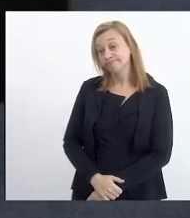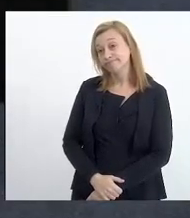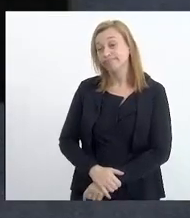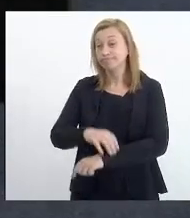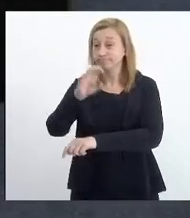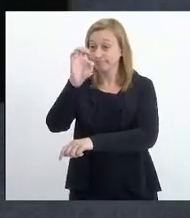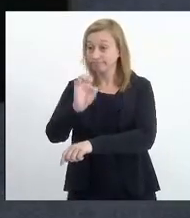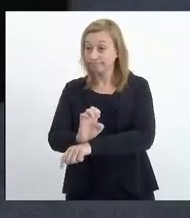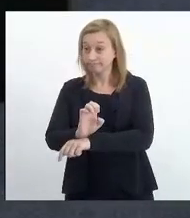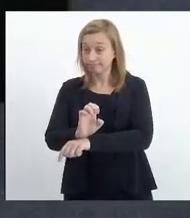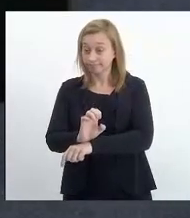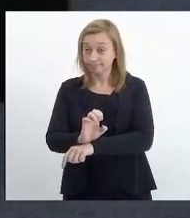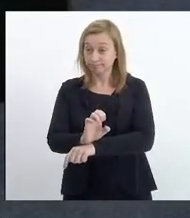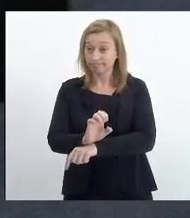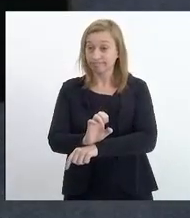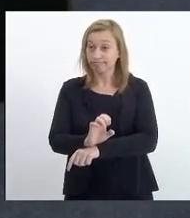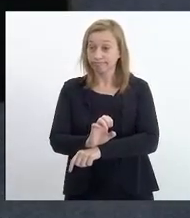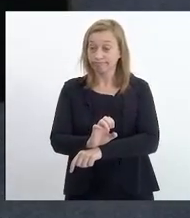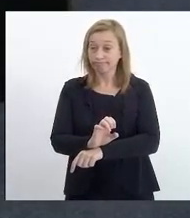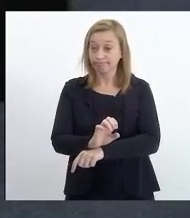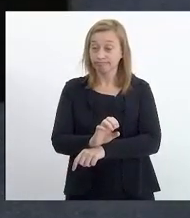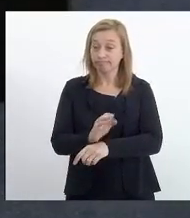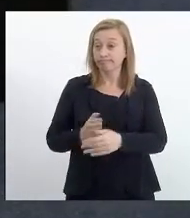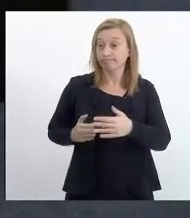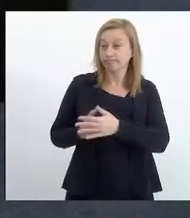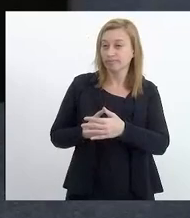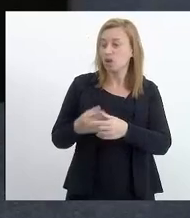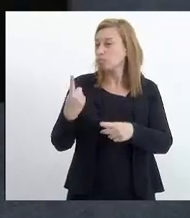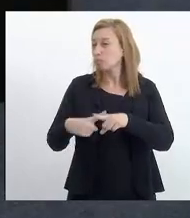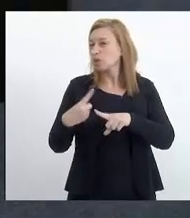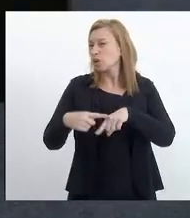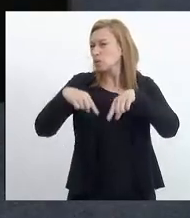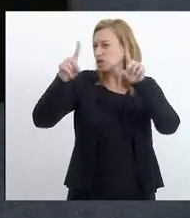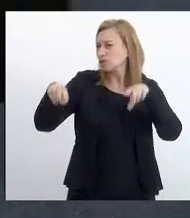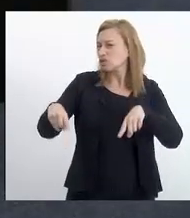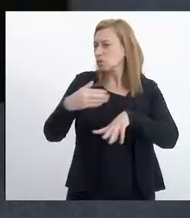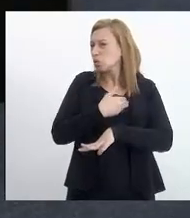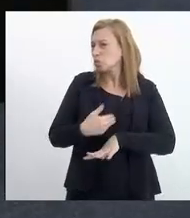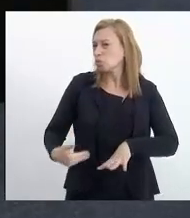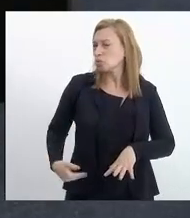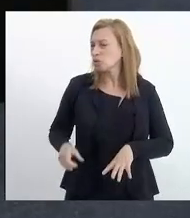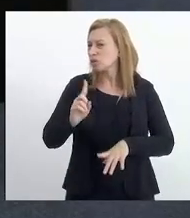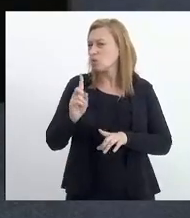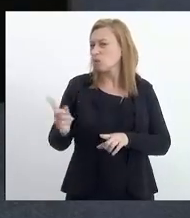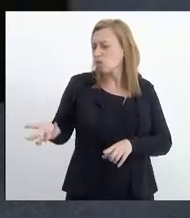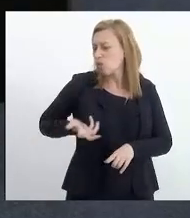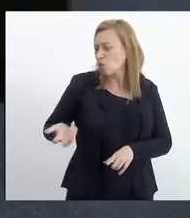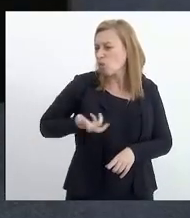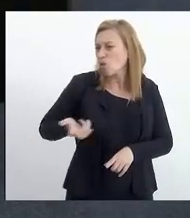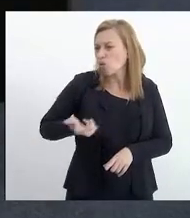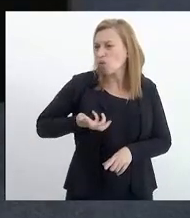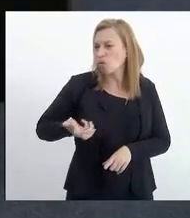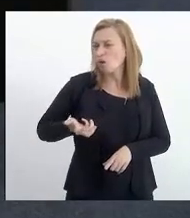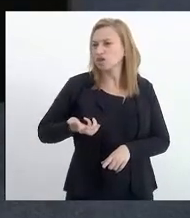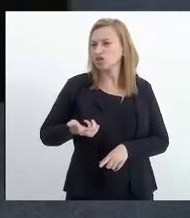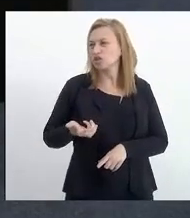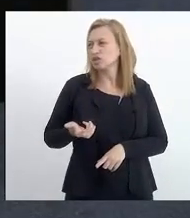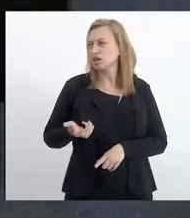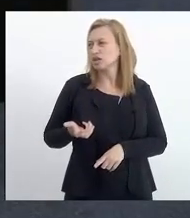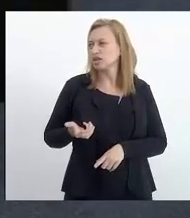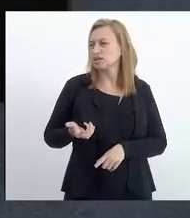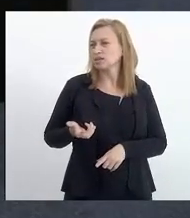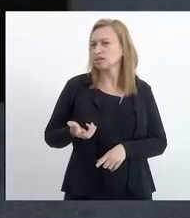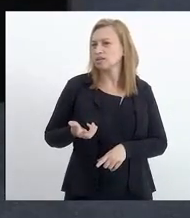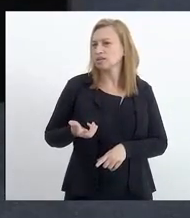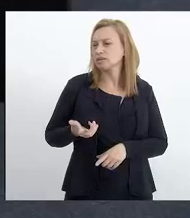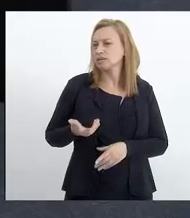Estado, ele é impactado porque o servidor, né, não é ágil, não tem agilidade para